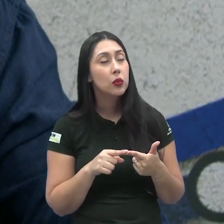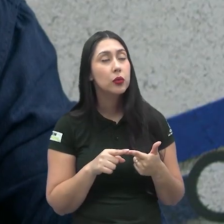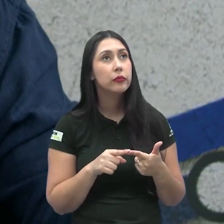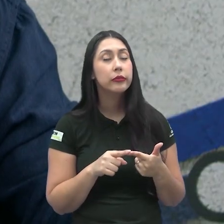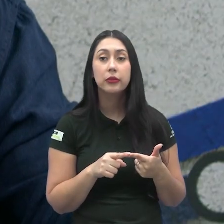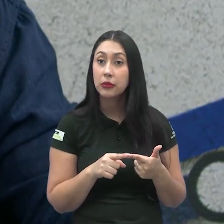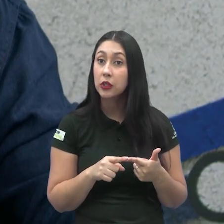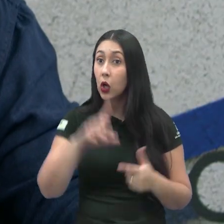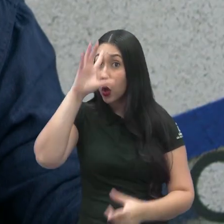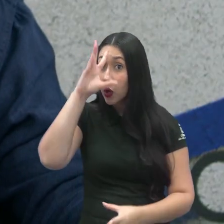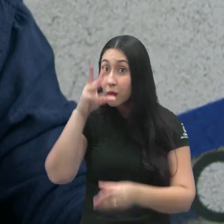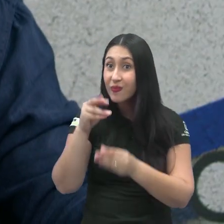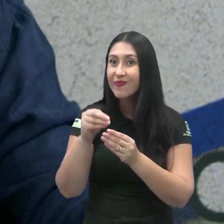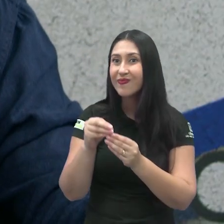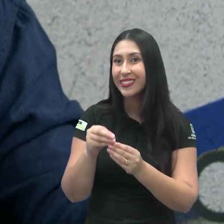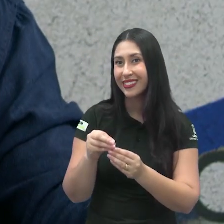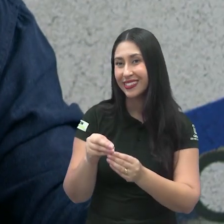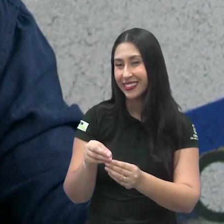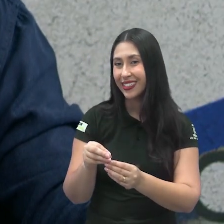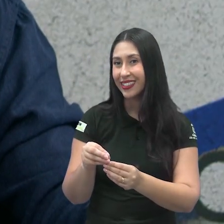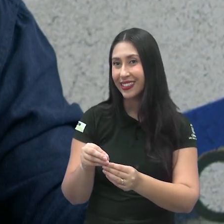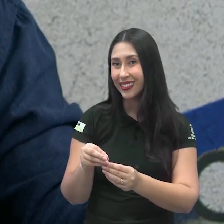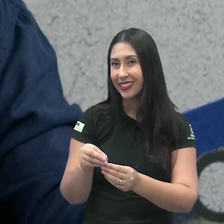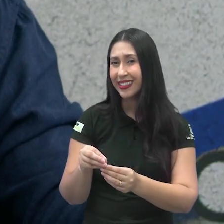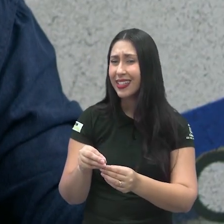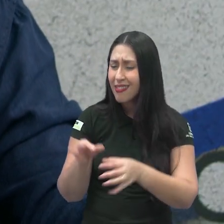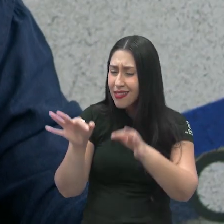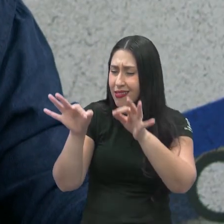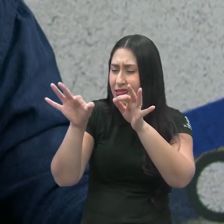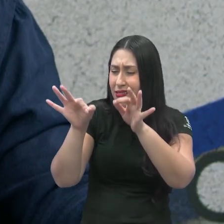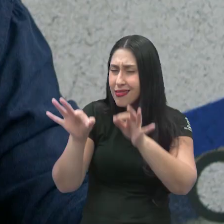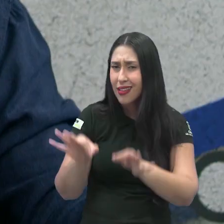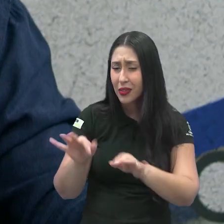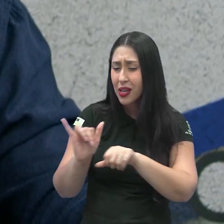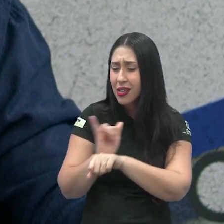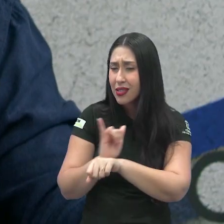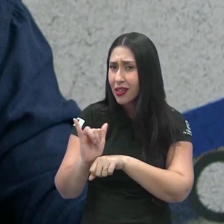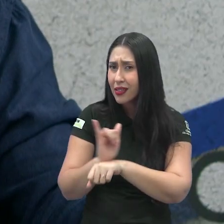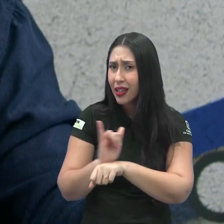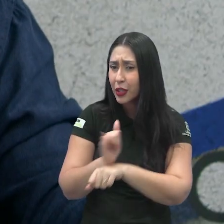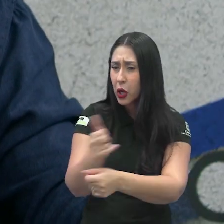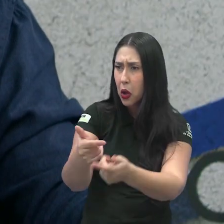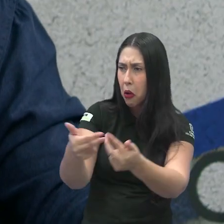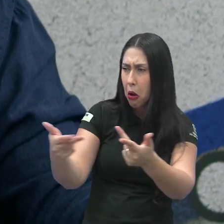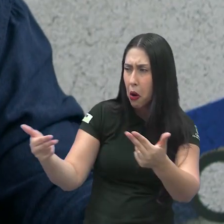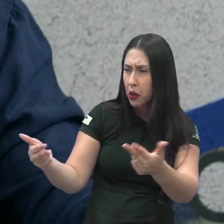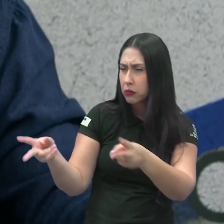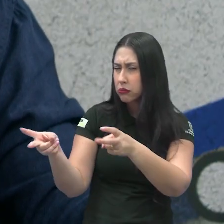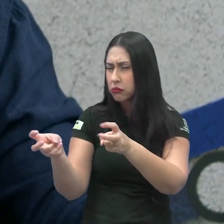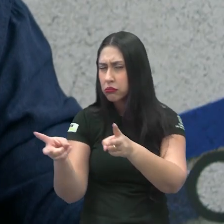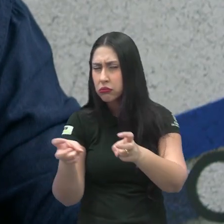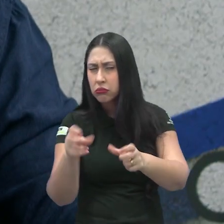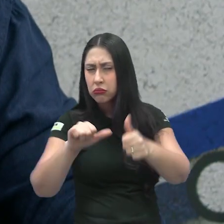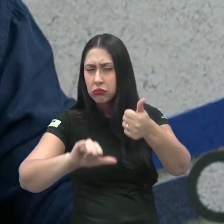muito importante é a compreensão e análise de maneira crítica, de maneira inteligente, da onde você vê no seu cenário.